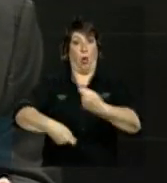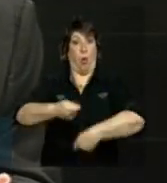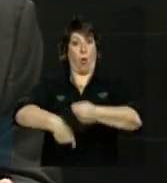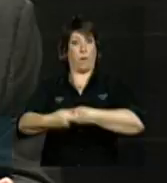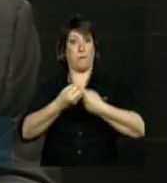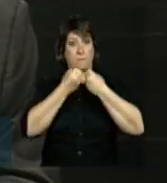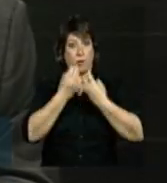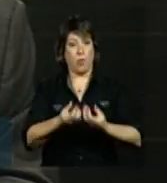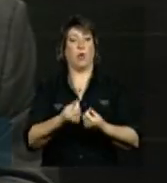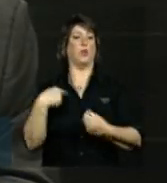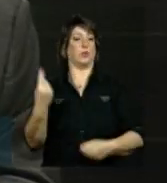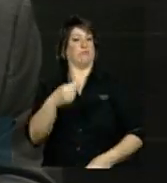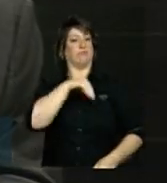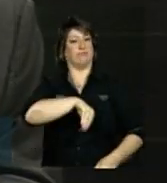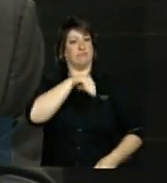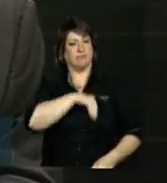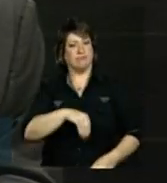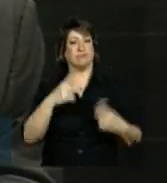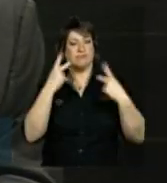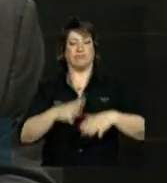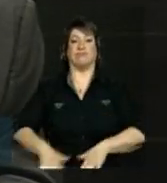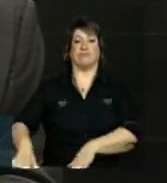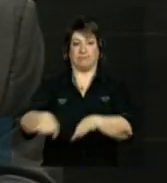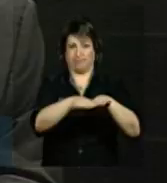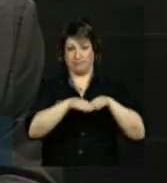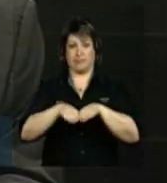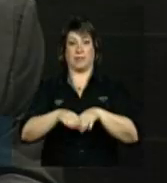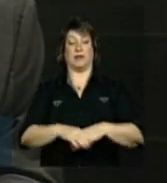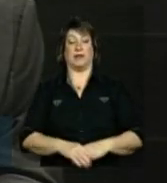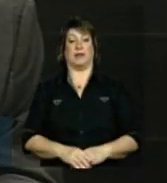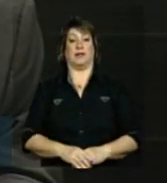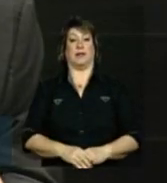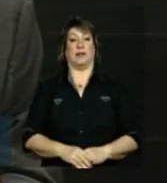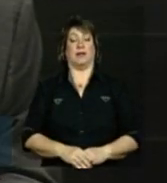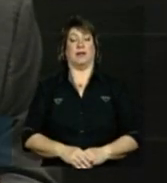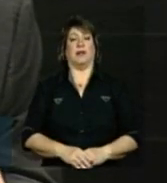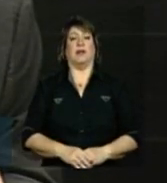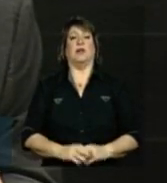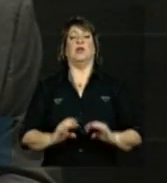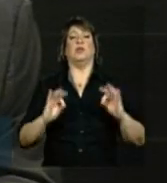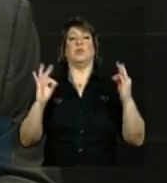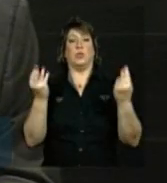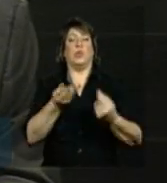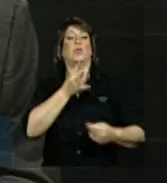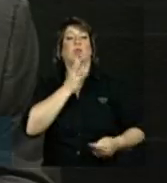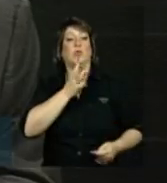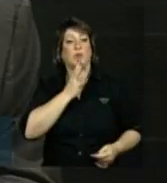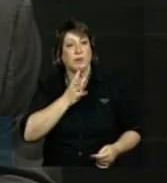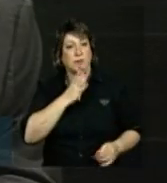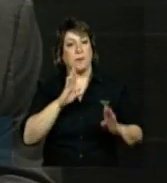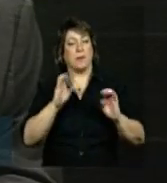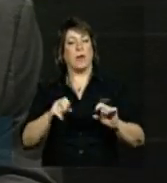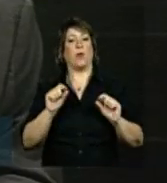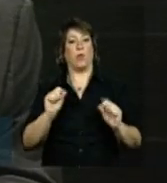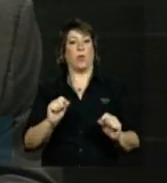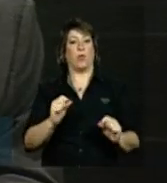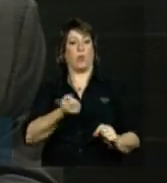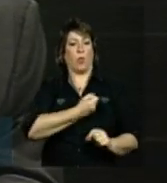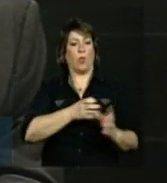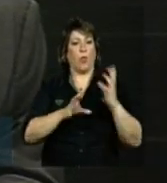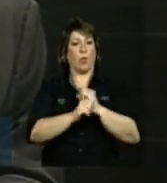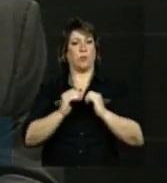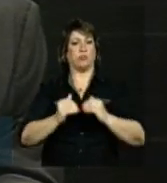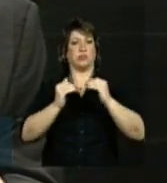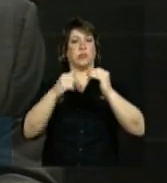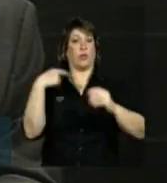com distribuição de renda. É muito conhecido os números do crescimento